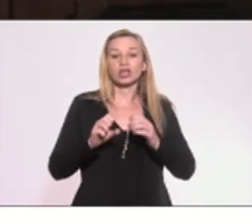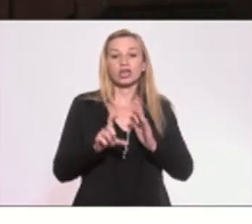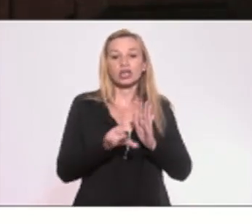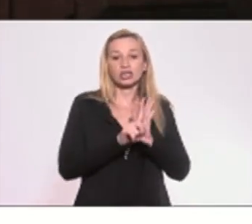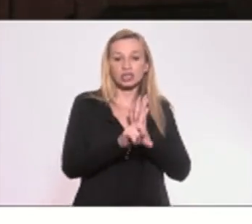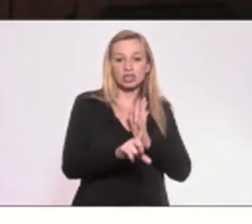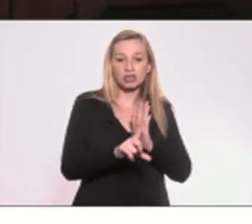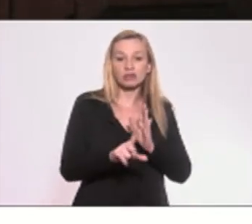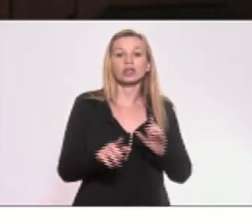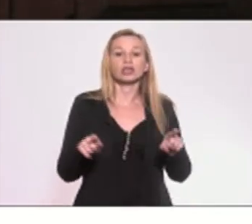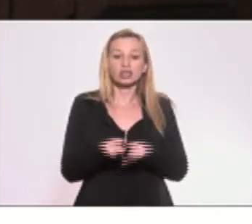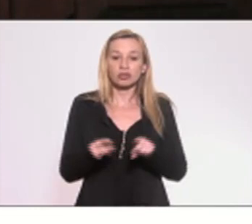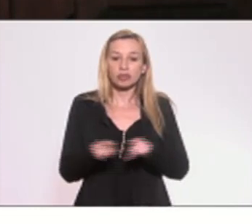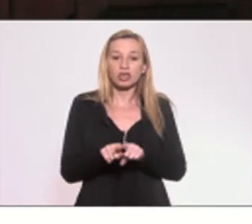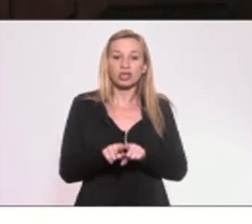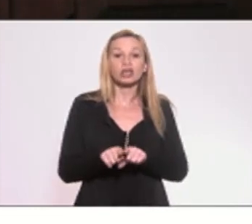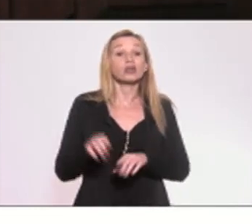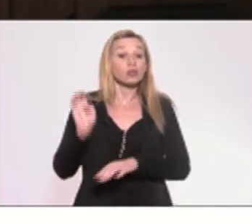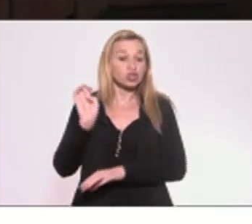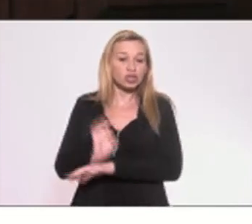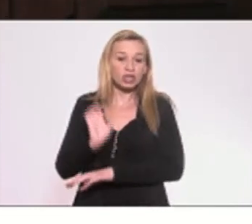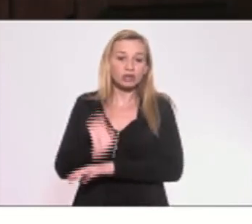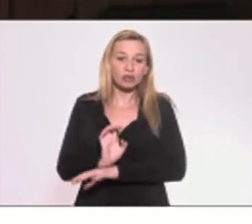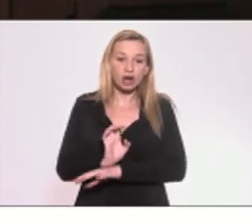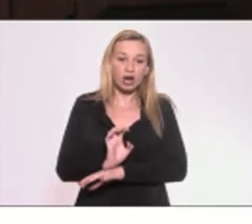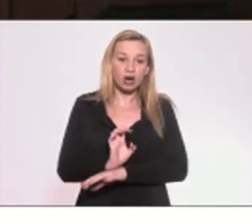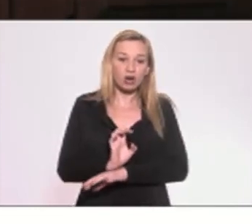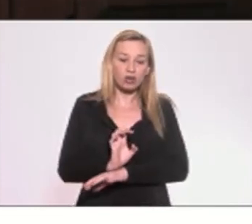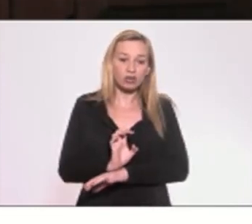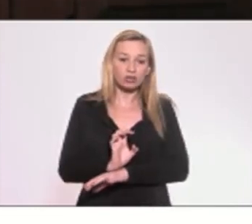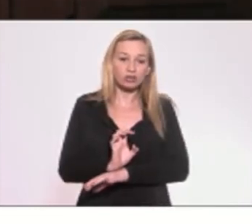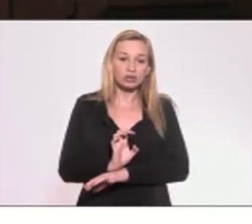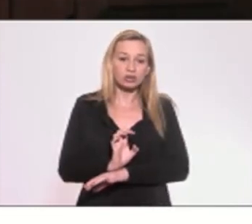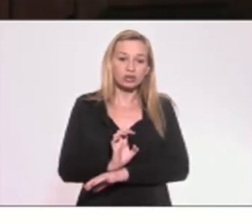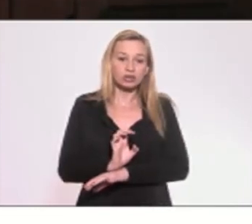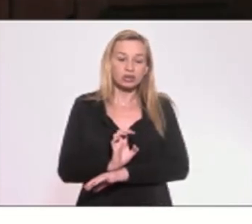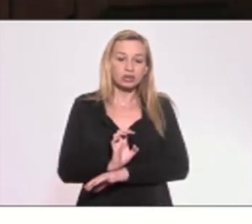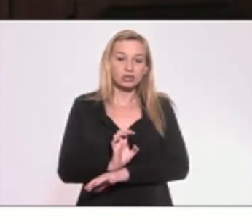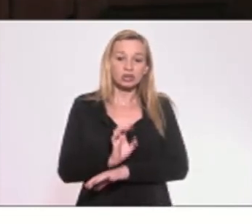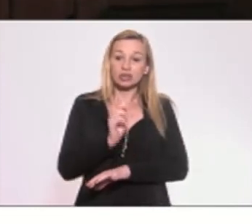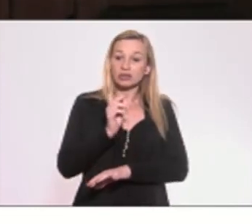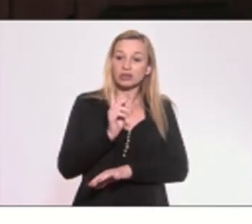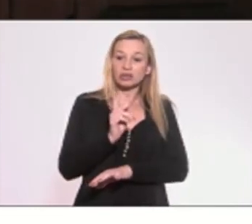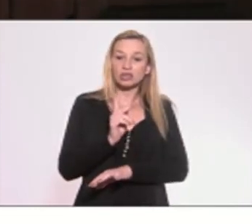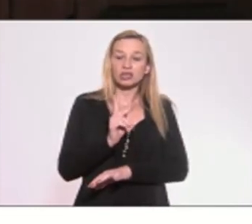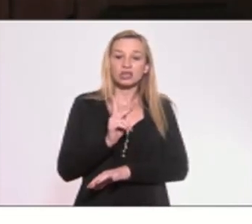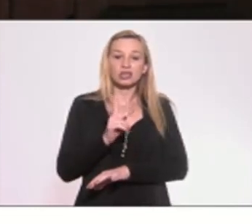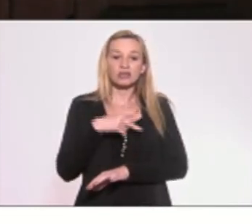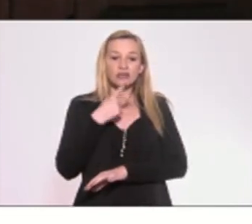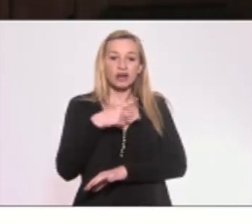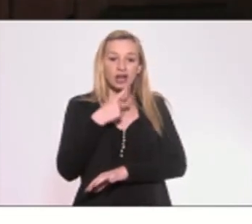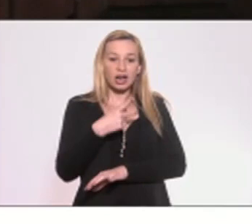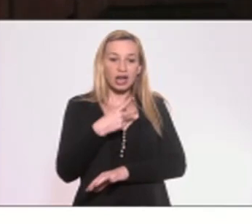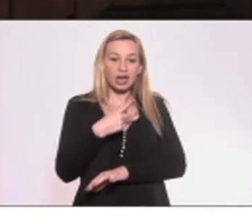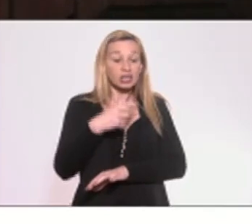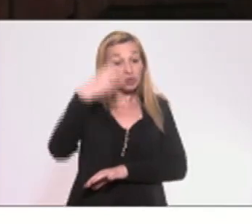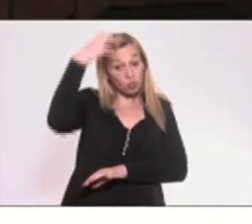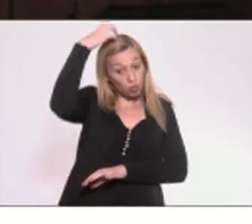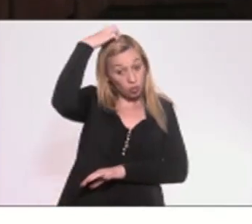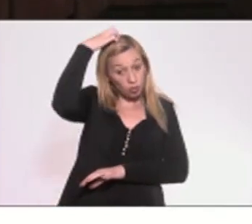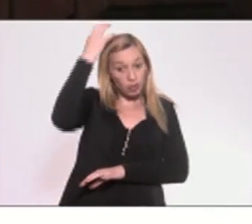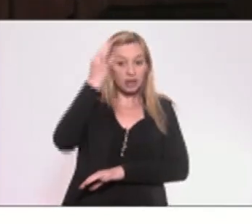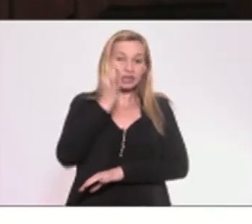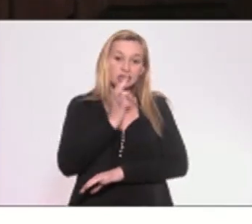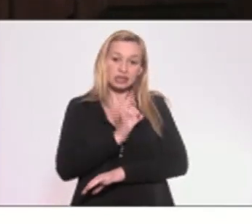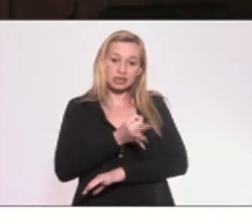no caso ao Legislativo Estadual, a competência de rever atos emanados em sede de prisão preventiva pelo